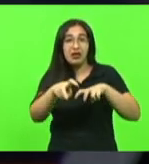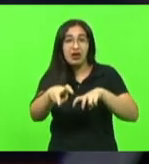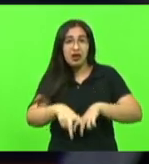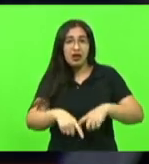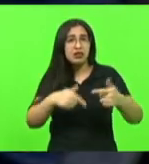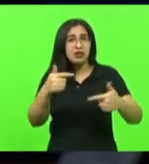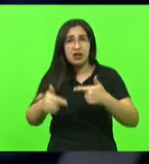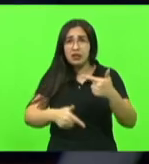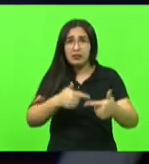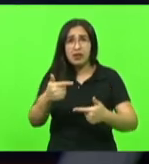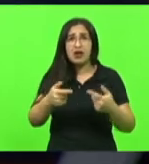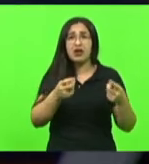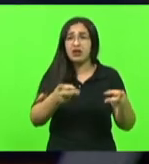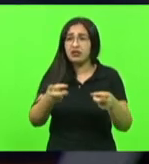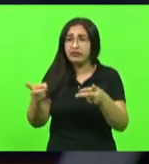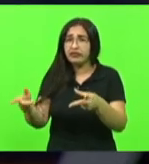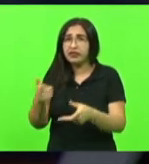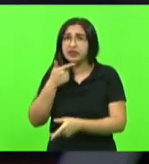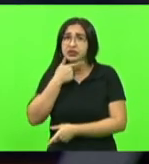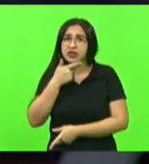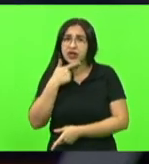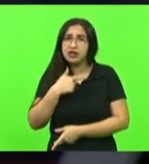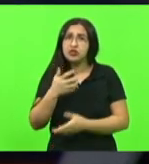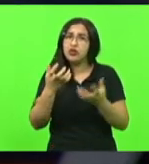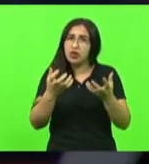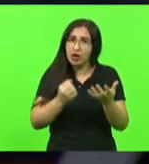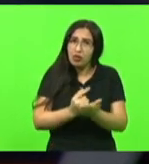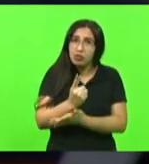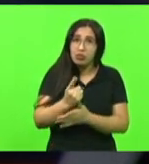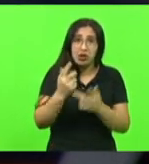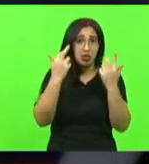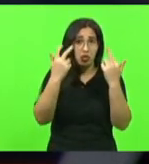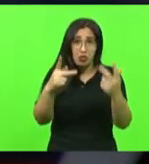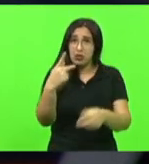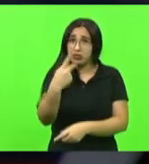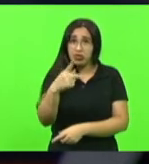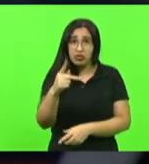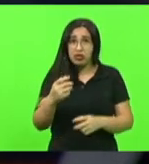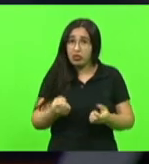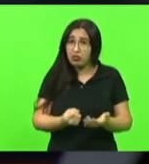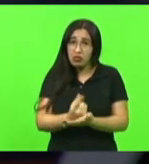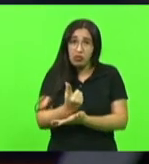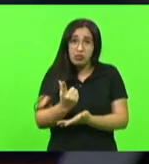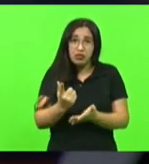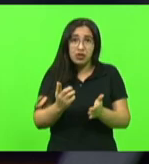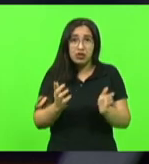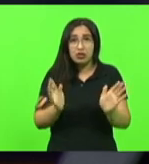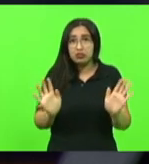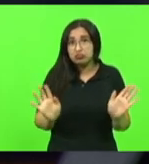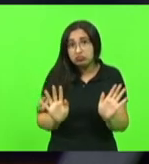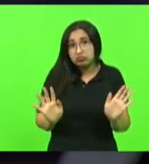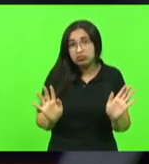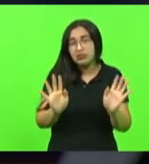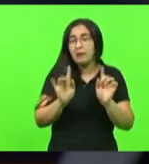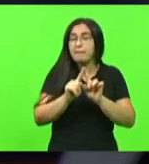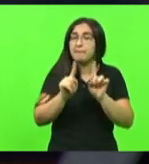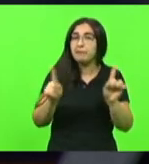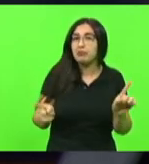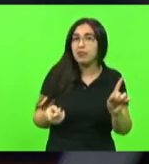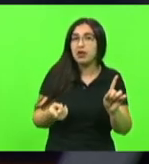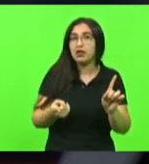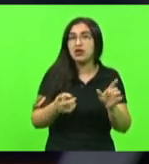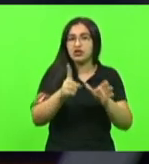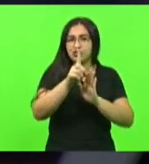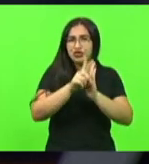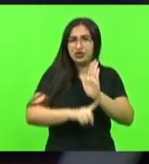trazer o queijinho, se você quer comprar, compre, fiscal, agora não tire o direito dele de levar